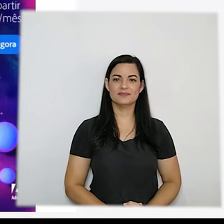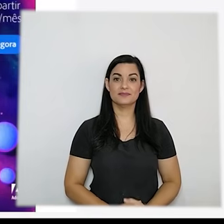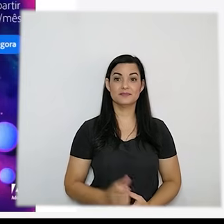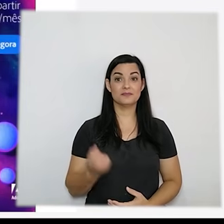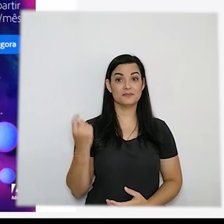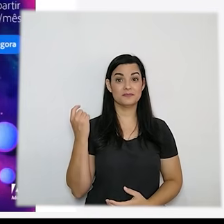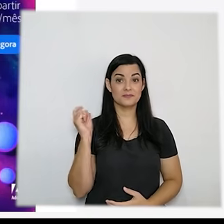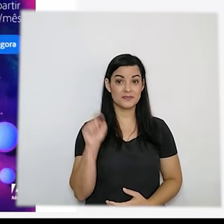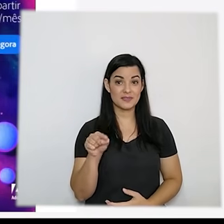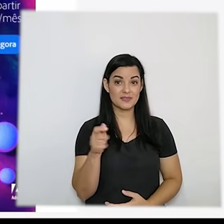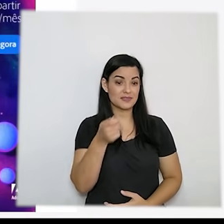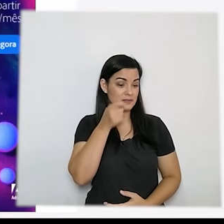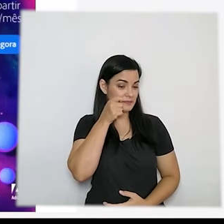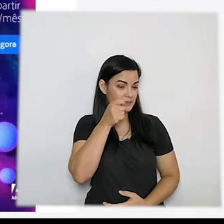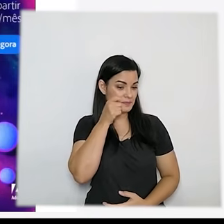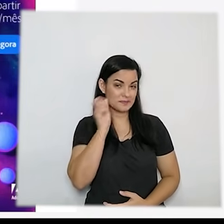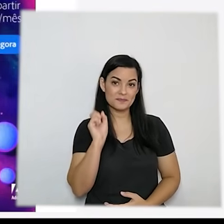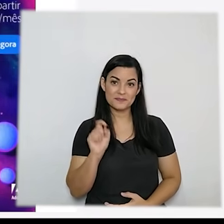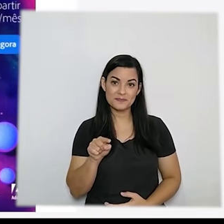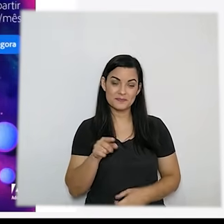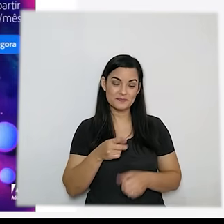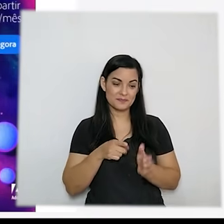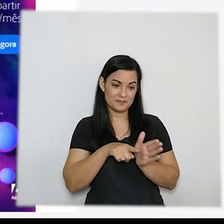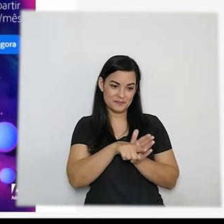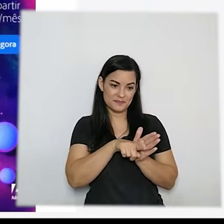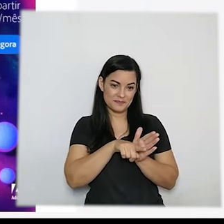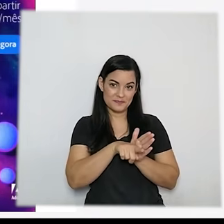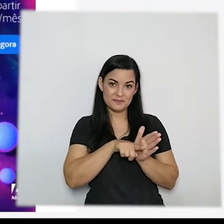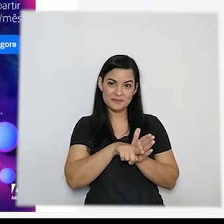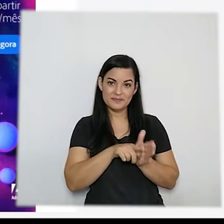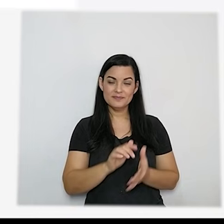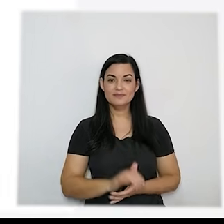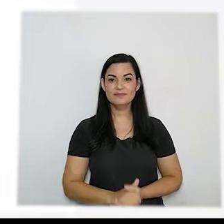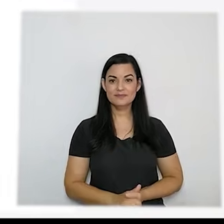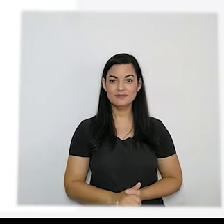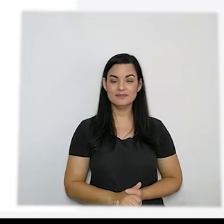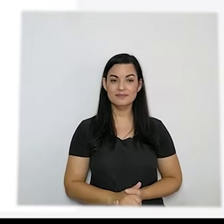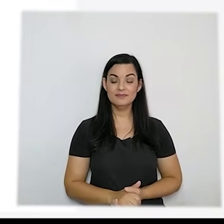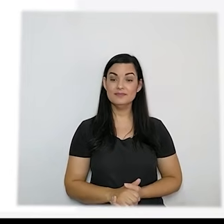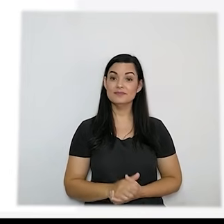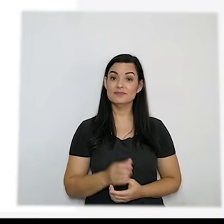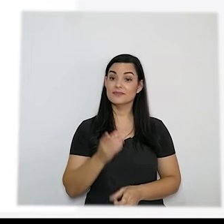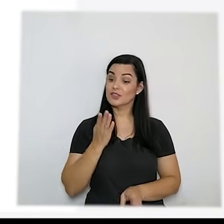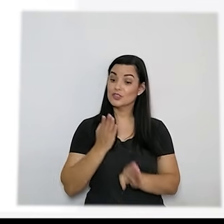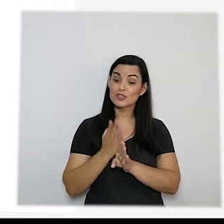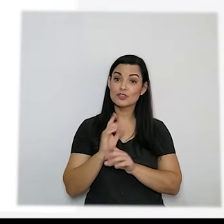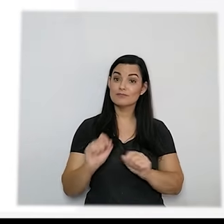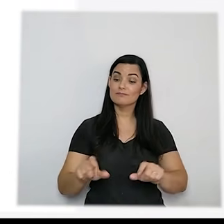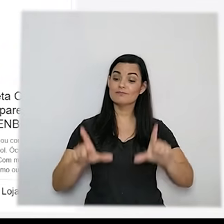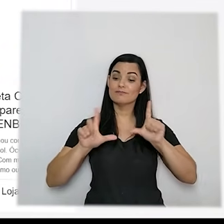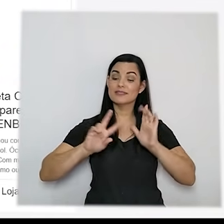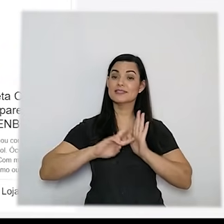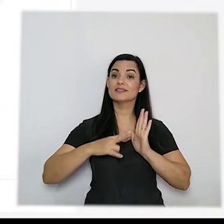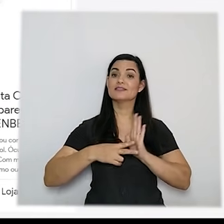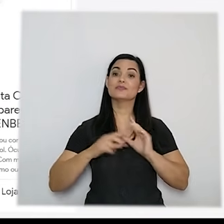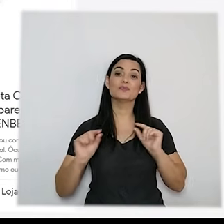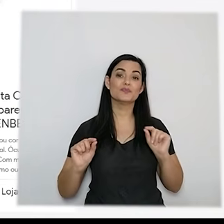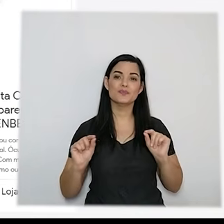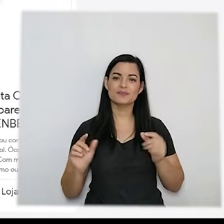Vamos clicar na lupinha de pesquisa. E vamos descobrir o que significa.